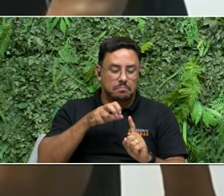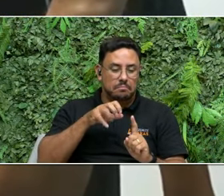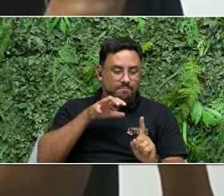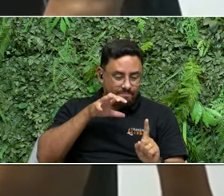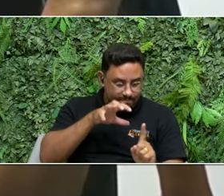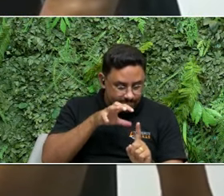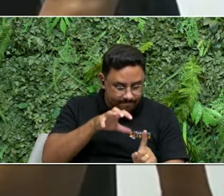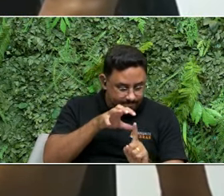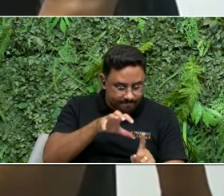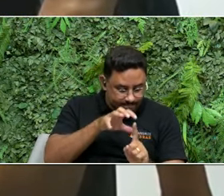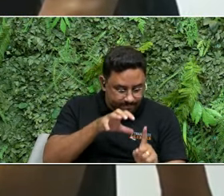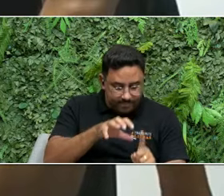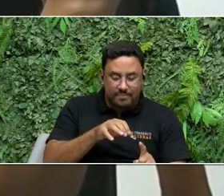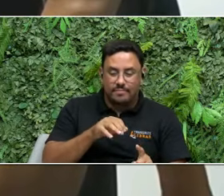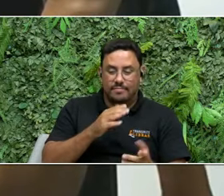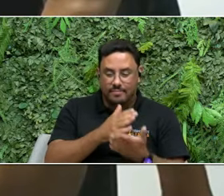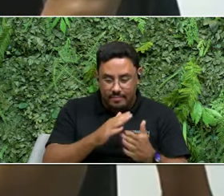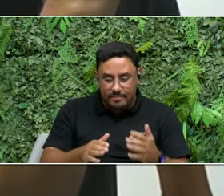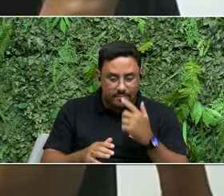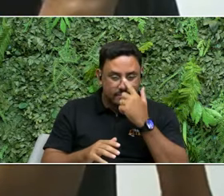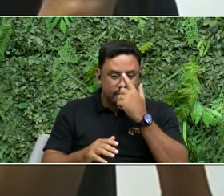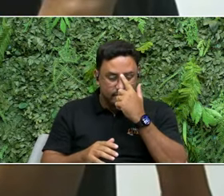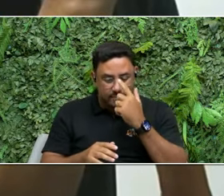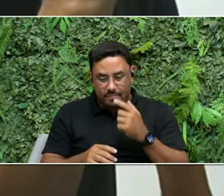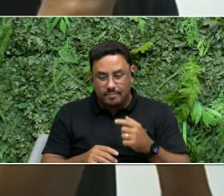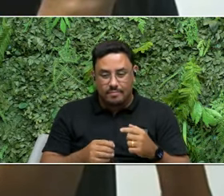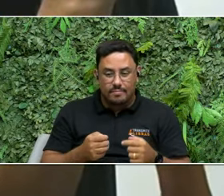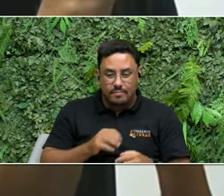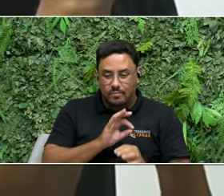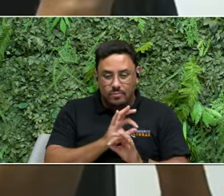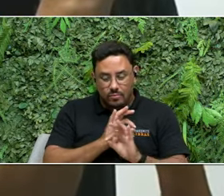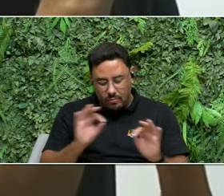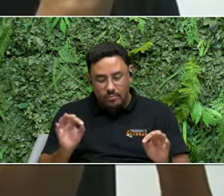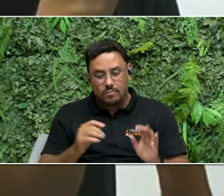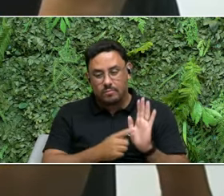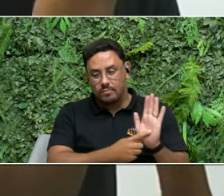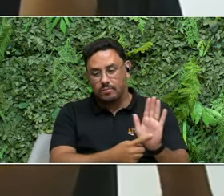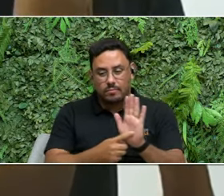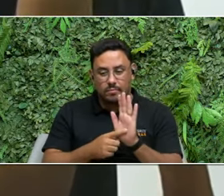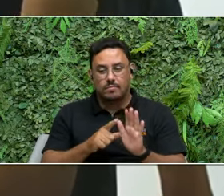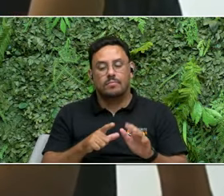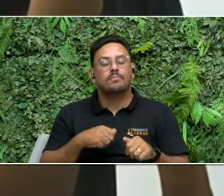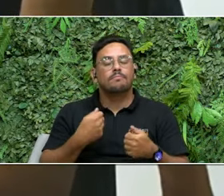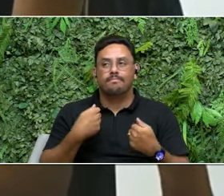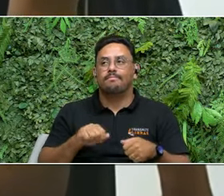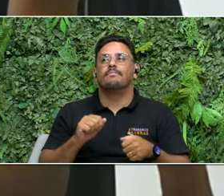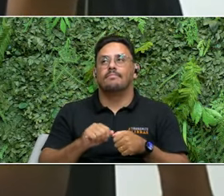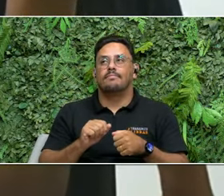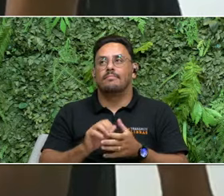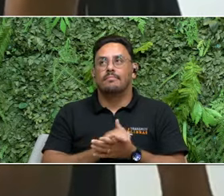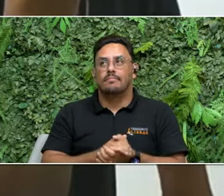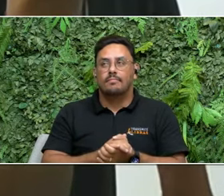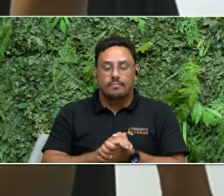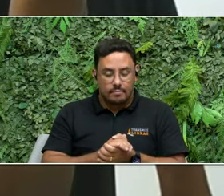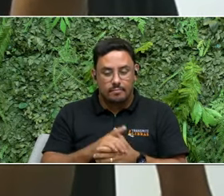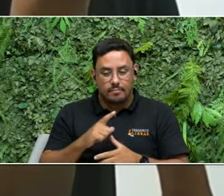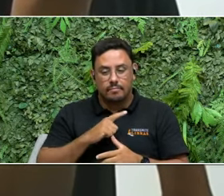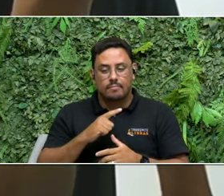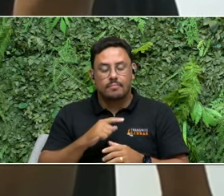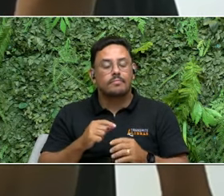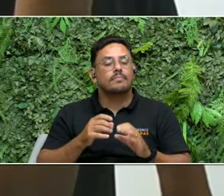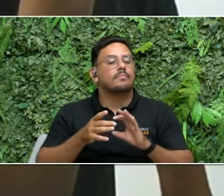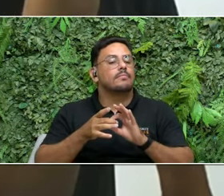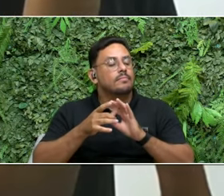né o seu grande rival e com uma bela apresentação você tem que fazer e aí quando você deixa a